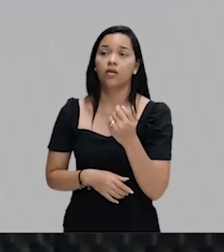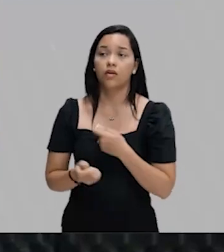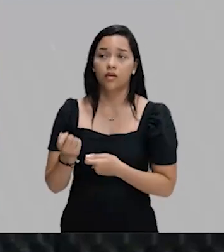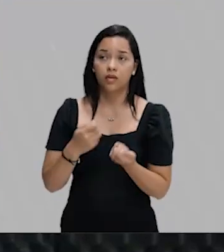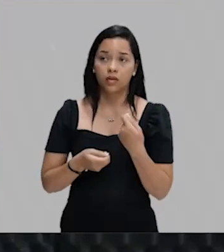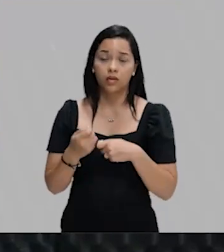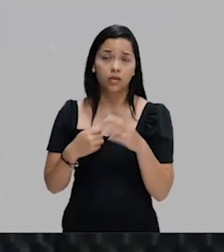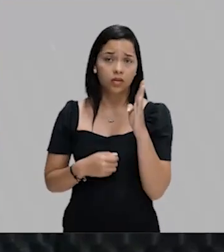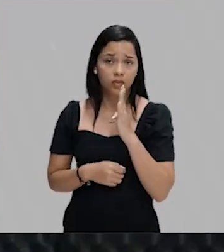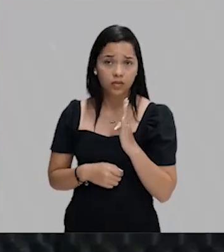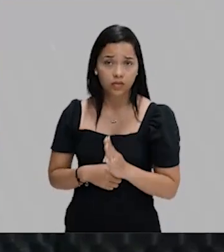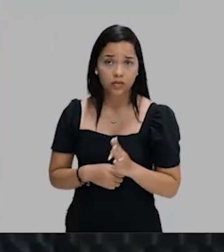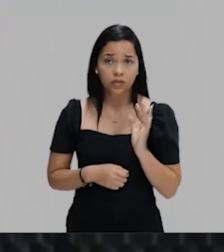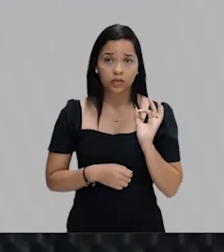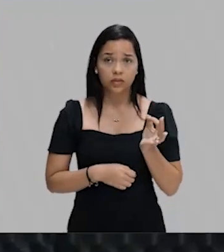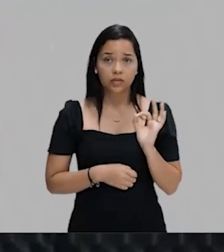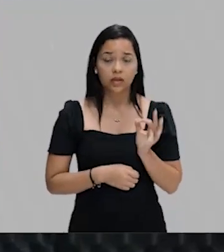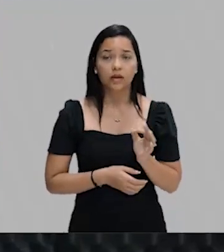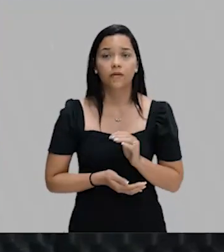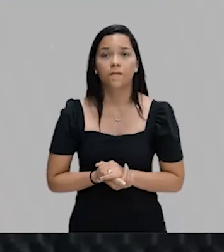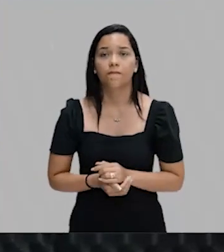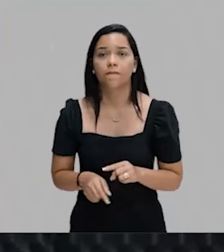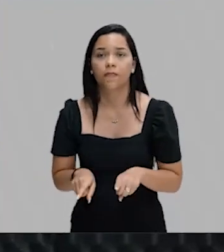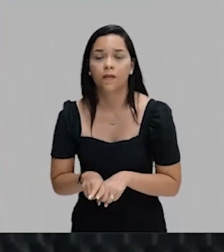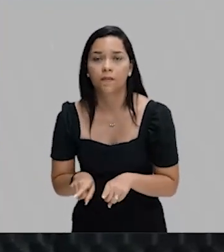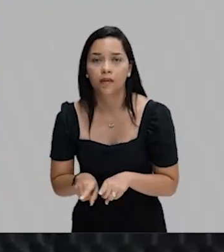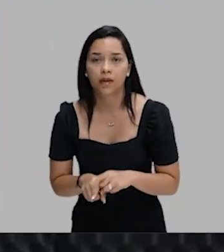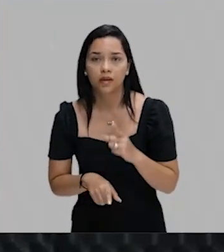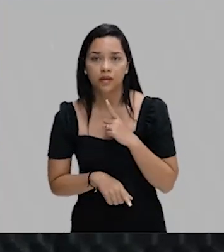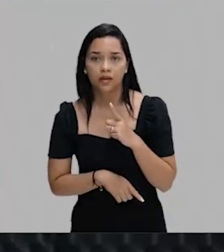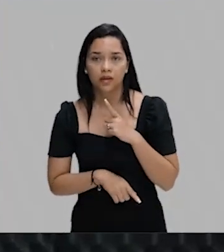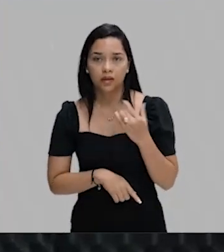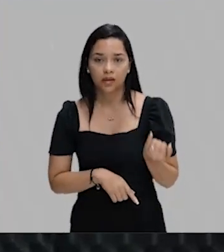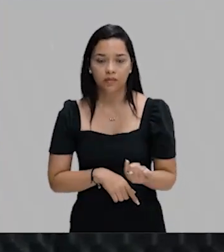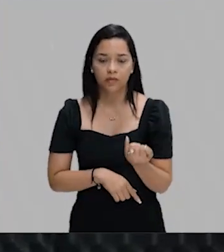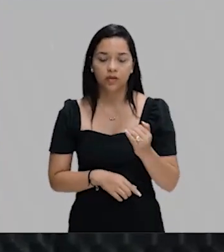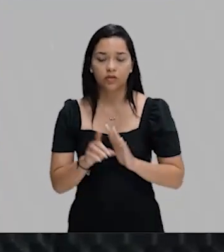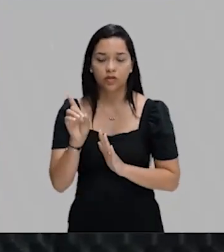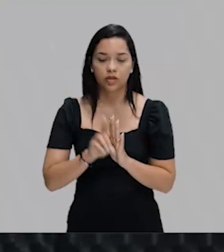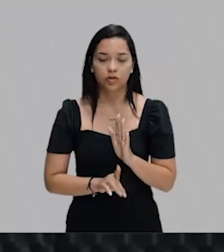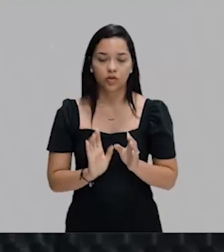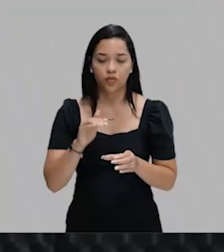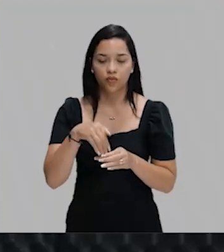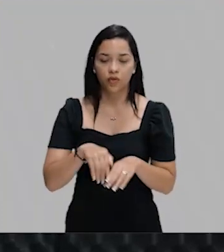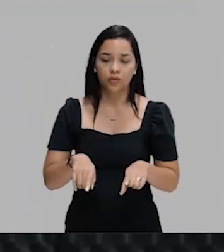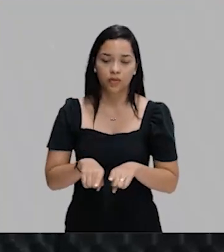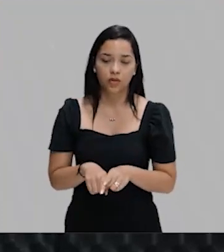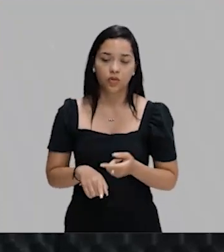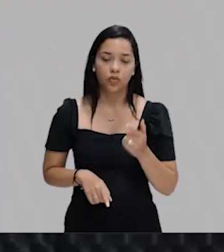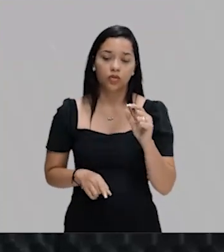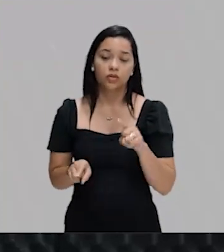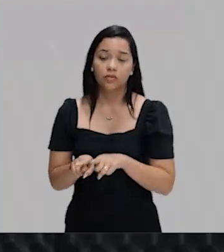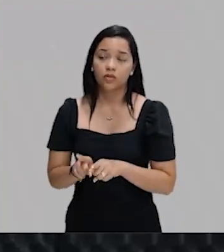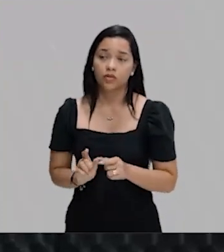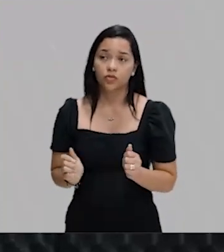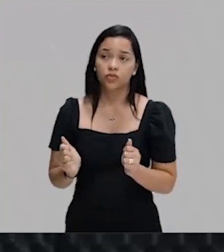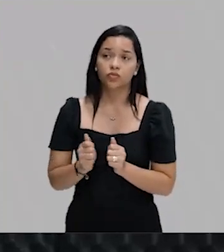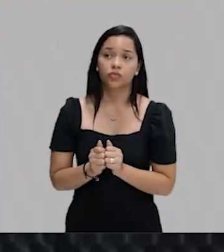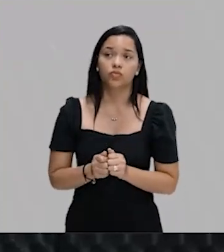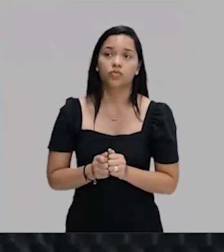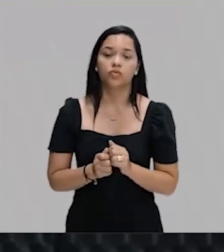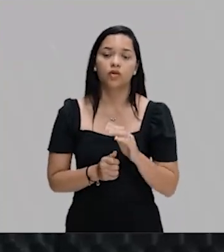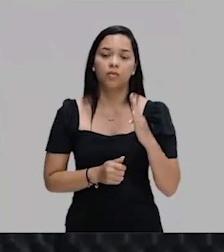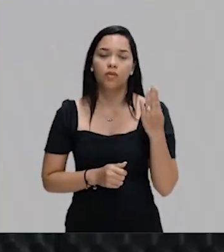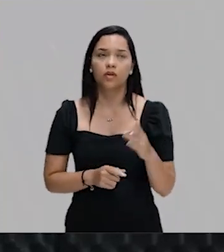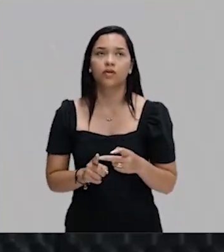economia brasileira, beleza? Além destes membros permanentes que têm direito a voto, Outros países também integram o Mercosul, como por exemplo